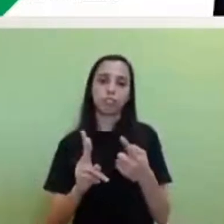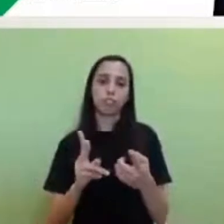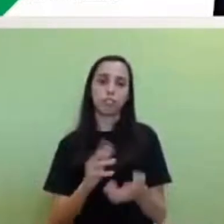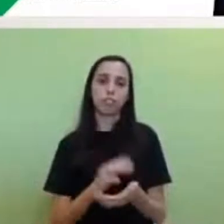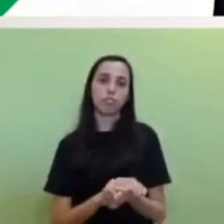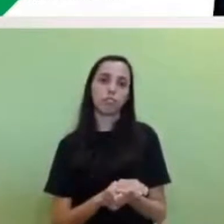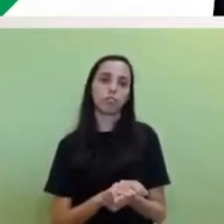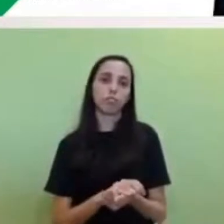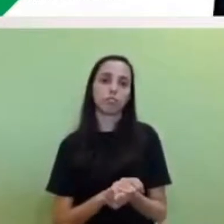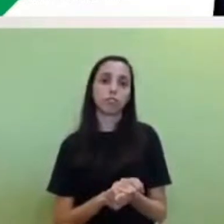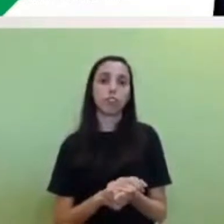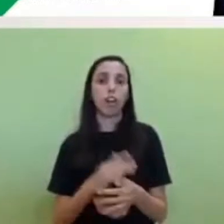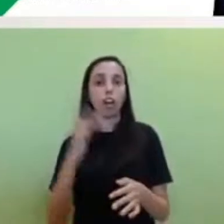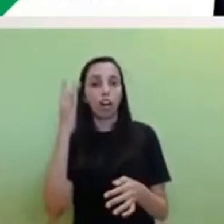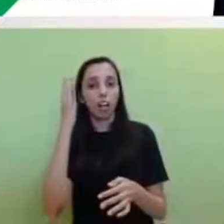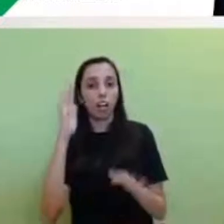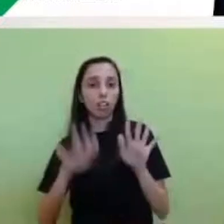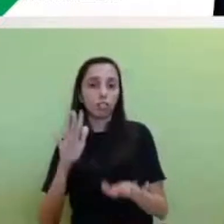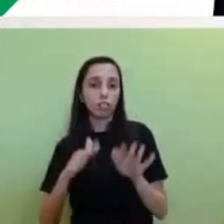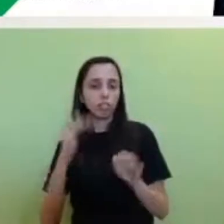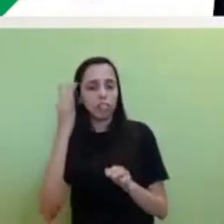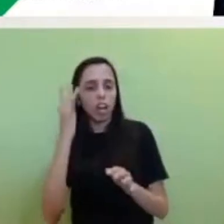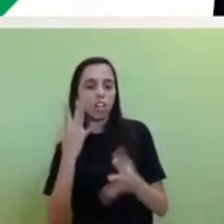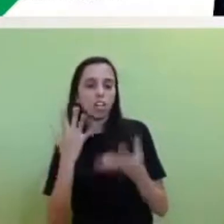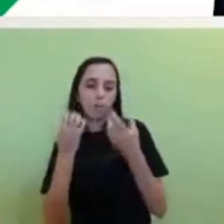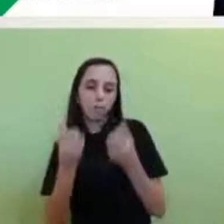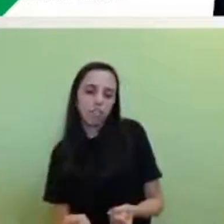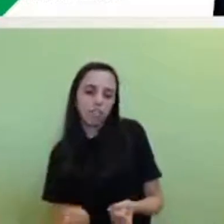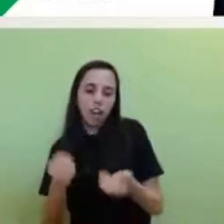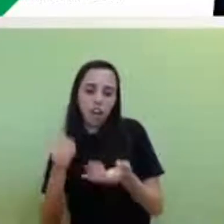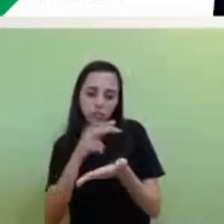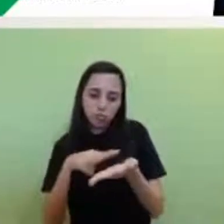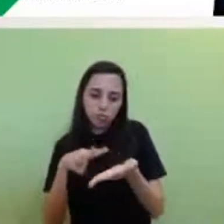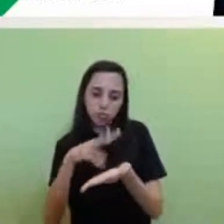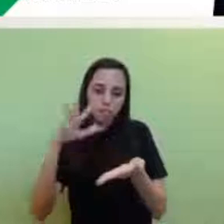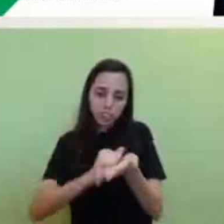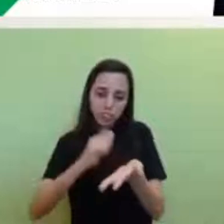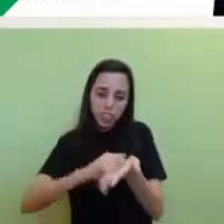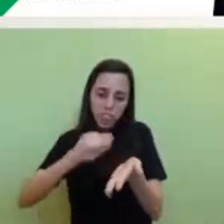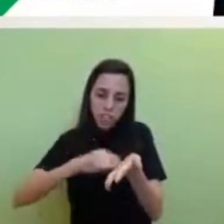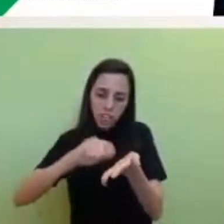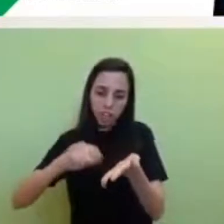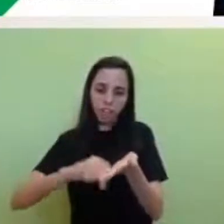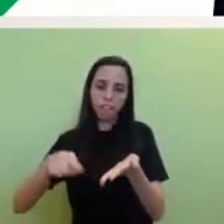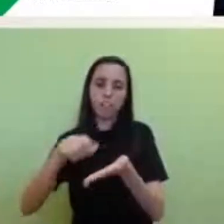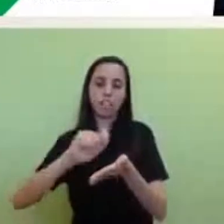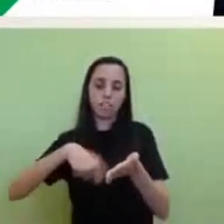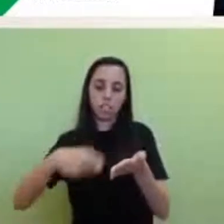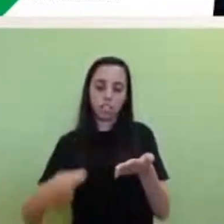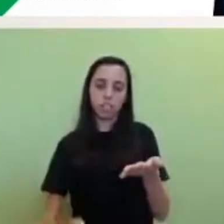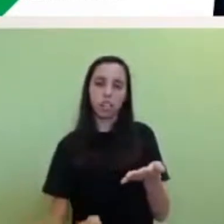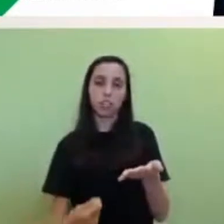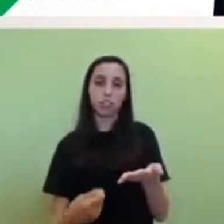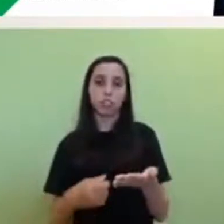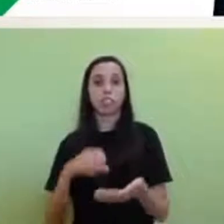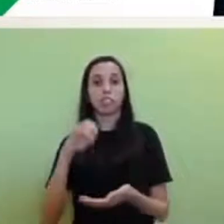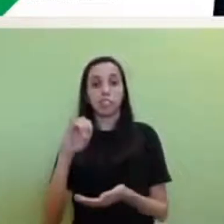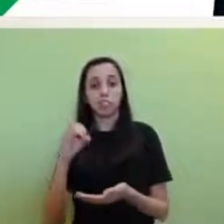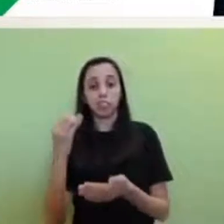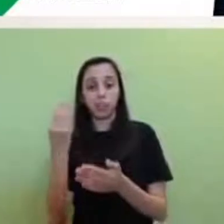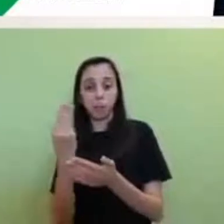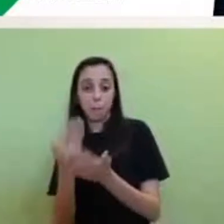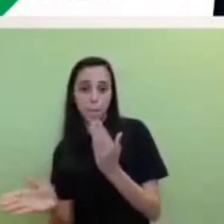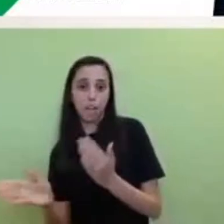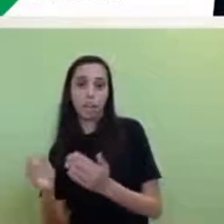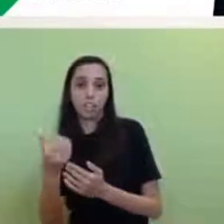muito pesado escrever sinais. Ah, isso é muito difícil, escrever sinais é muito complicado, demora muito tempo. Mas se você gasta 60% do seu tempo